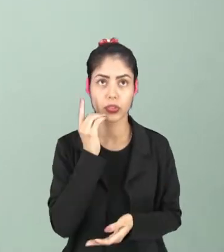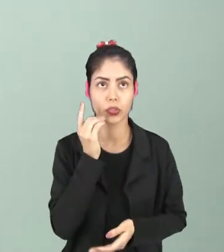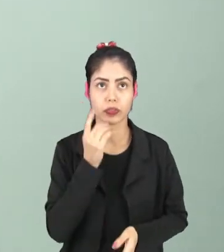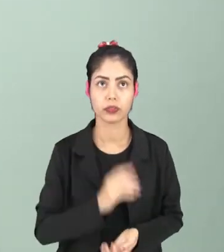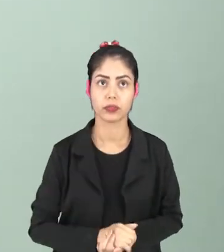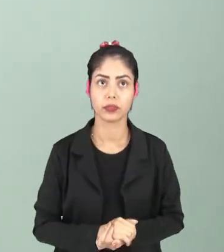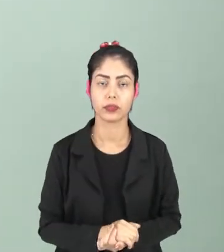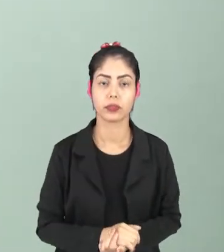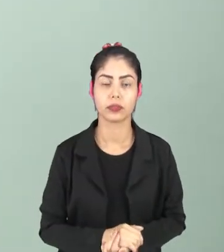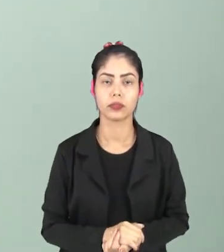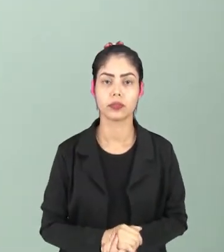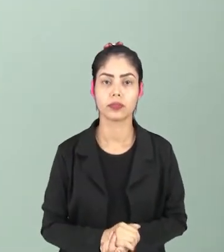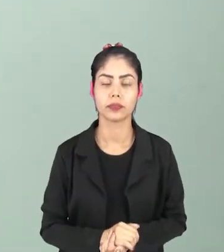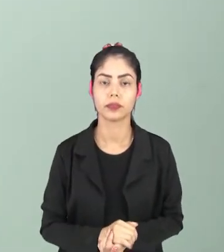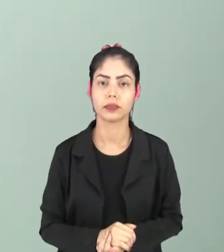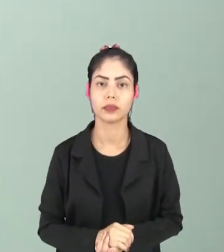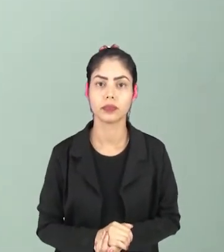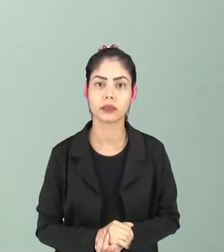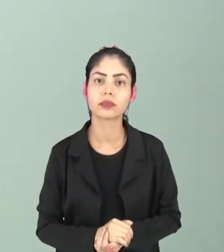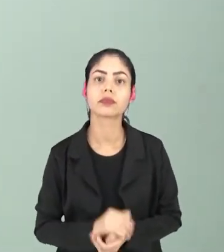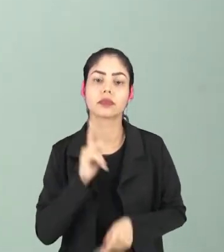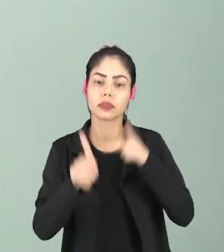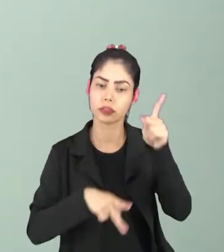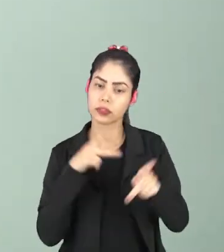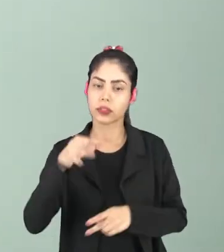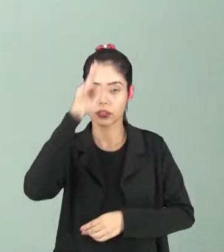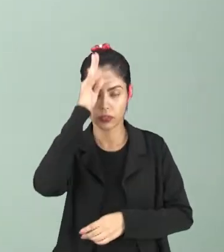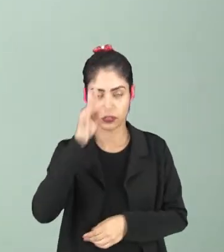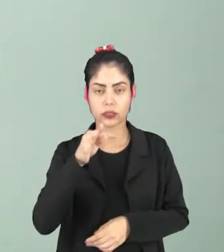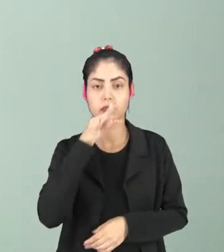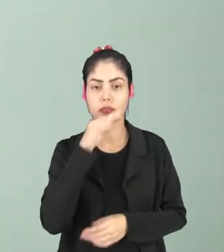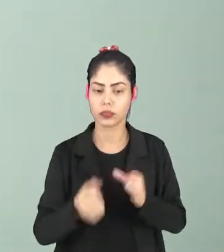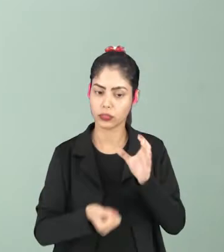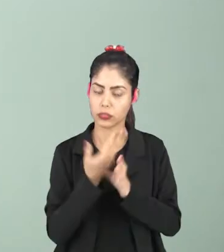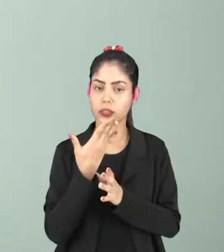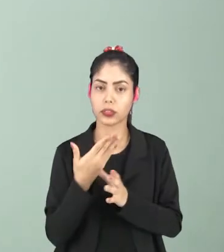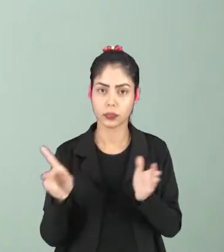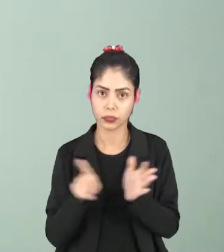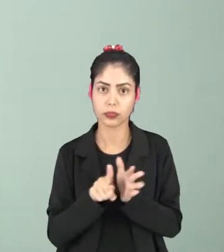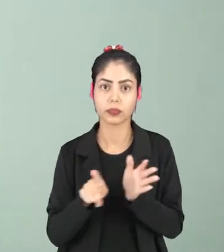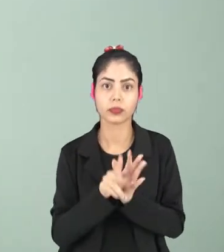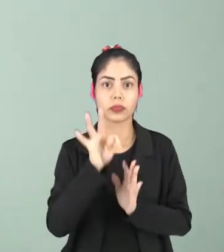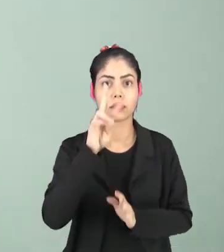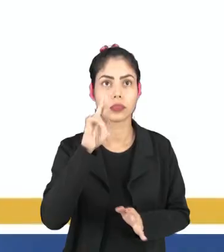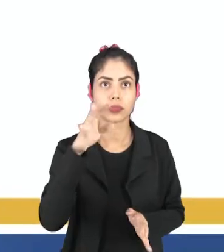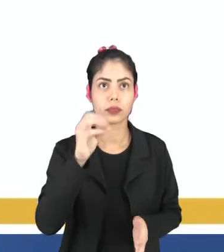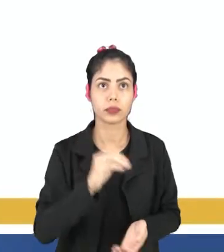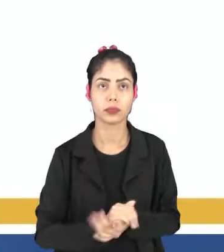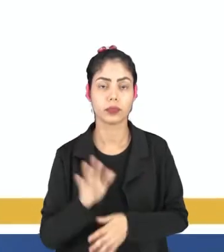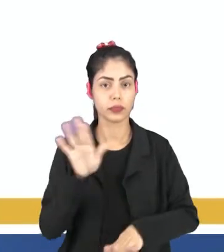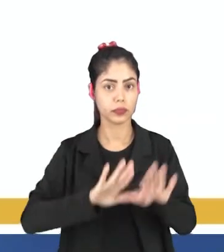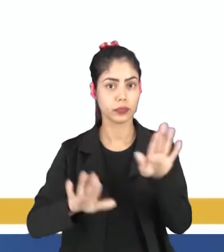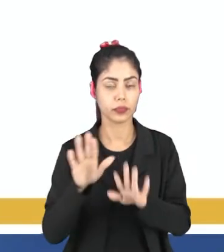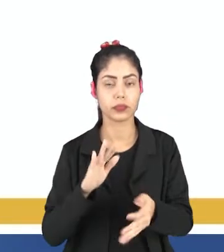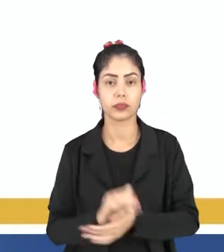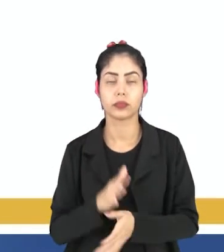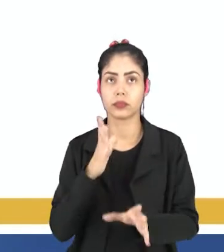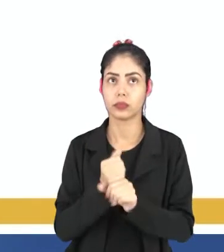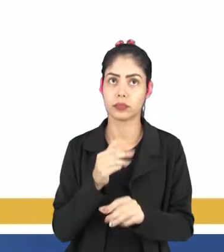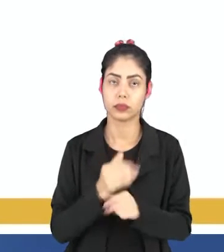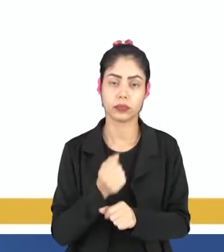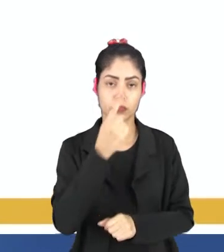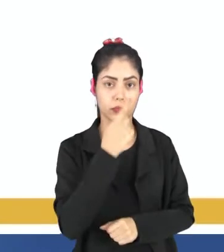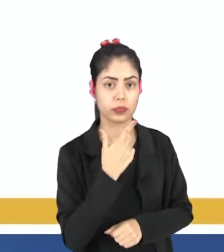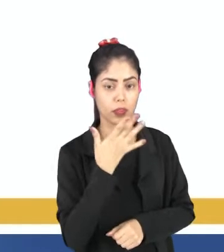tá? De forma, né, por populações tradicionais para criar produtos típicos, tá? A conservação pela adição de